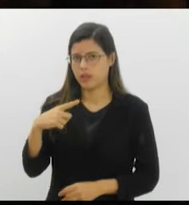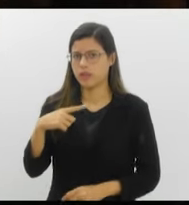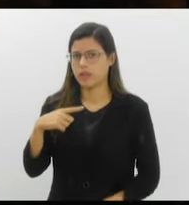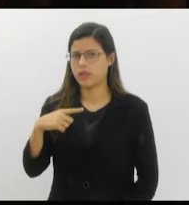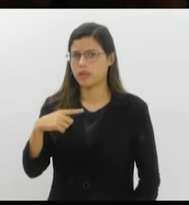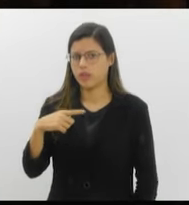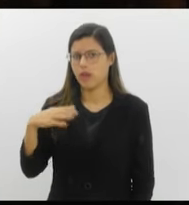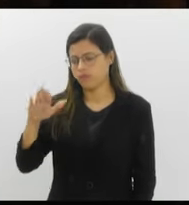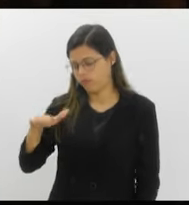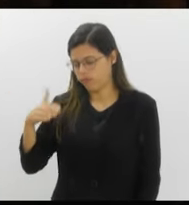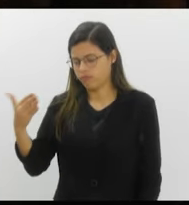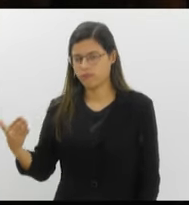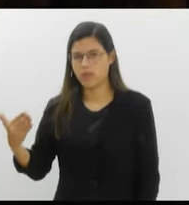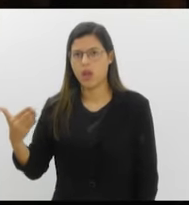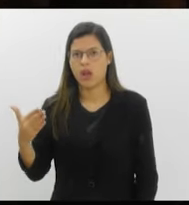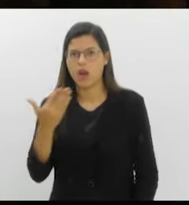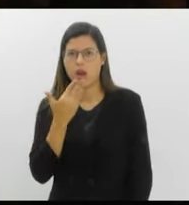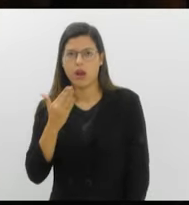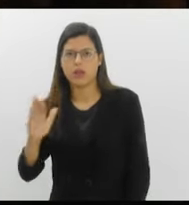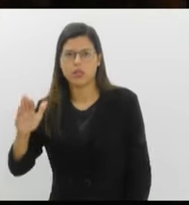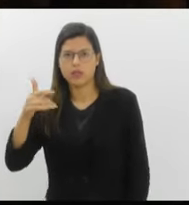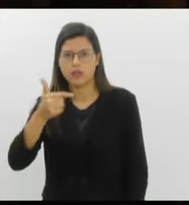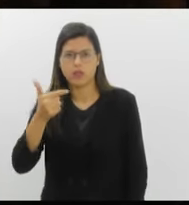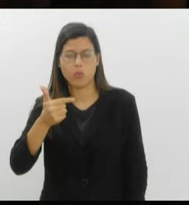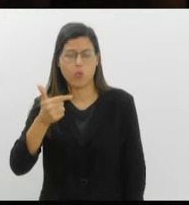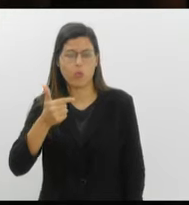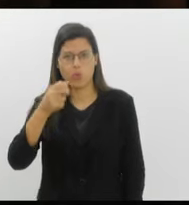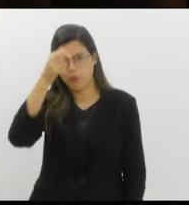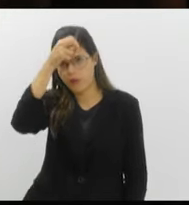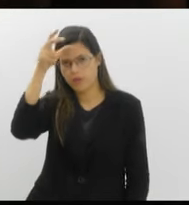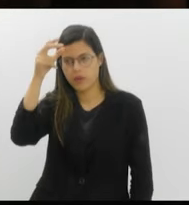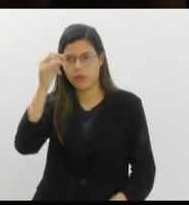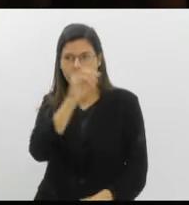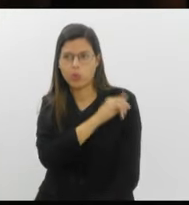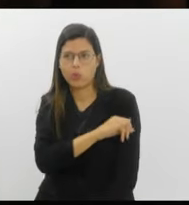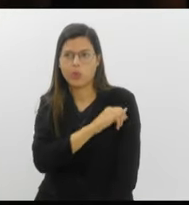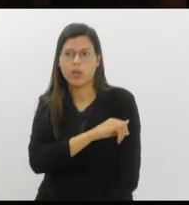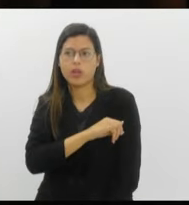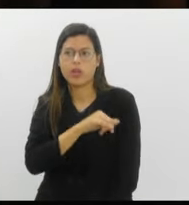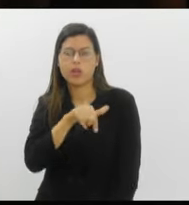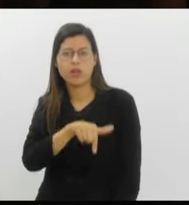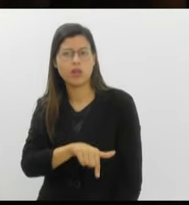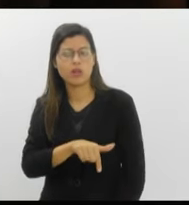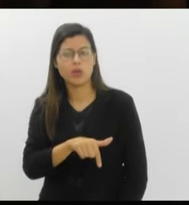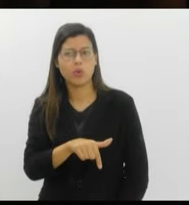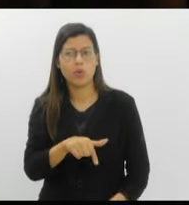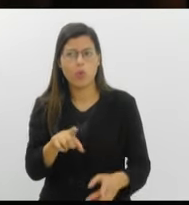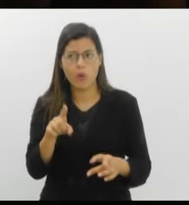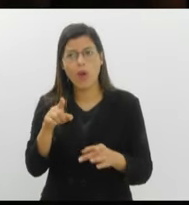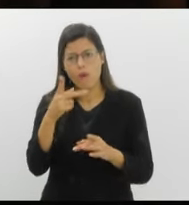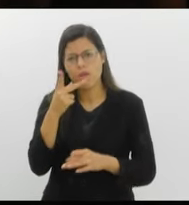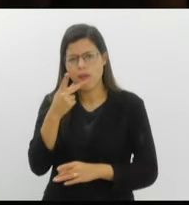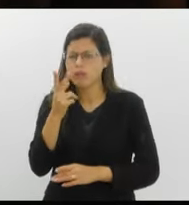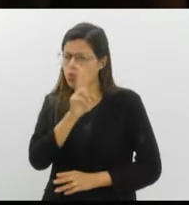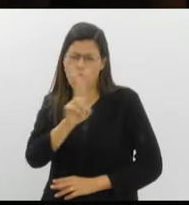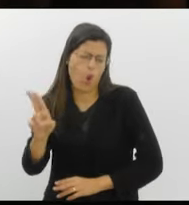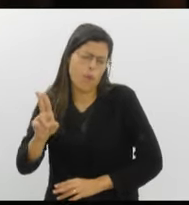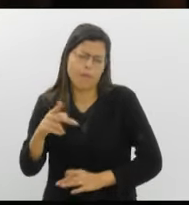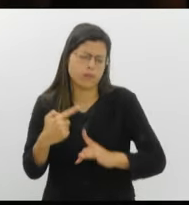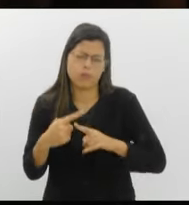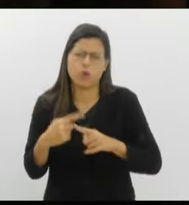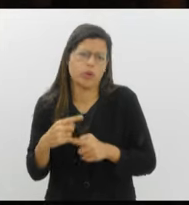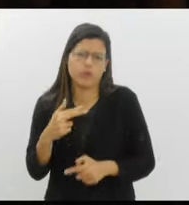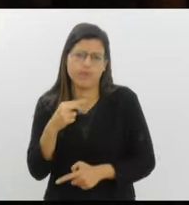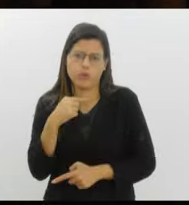candidato a vice-prefeito do Rio de Janeiro aquele que é um projeto do seu coração, que é aquele que também, e eu falo nomes que eu não tenho papas na